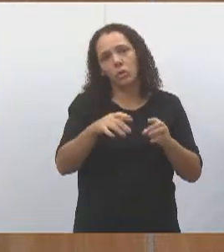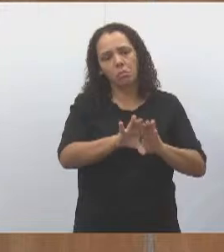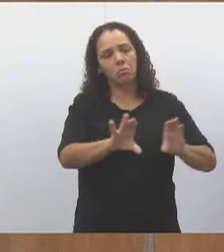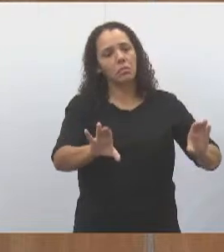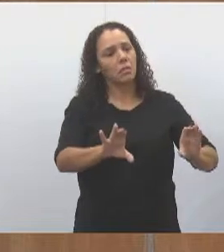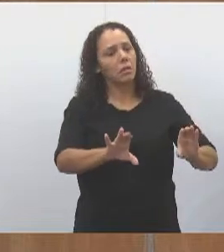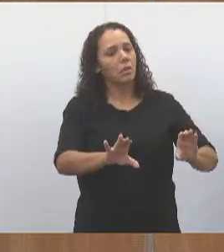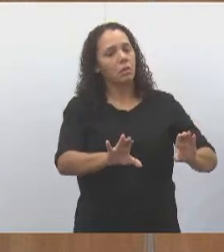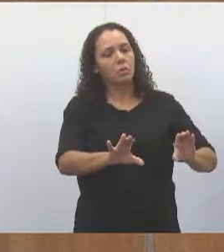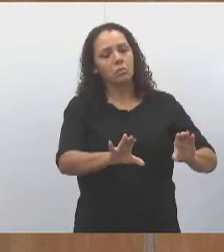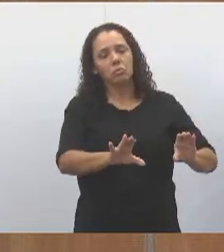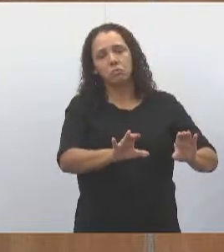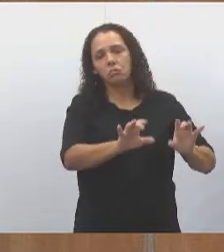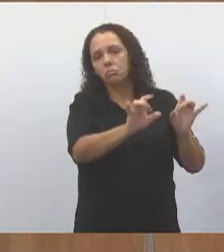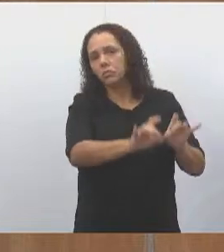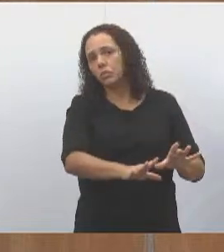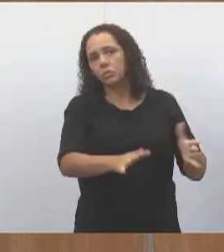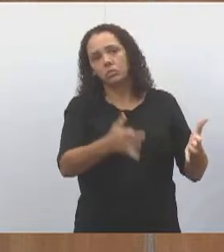responder, peço desculpa.